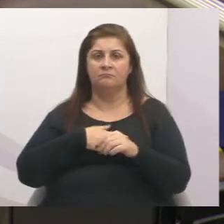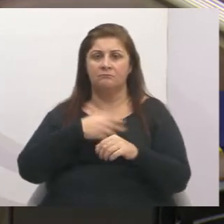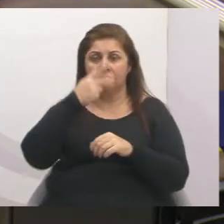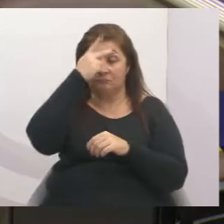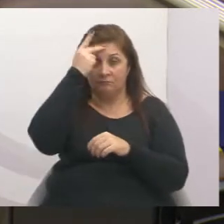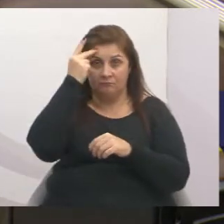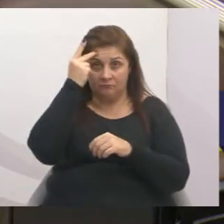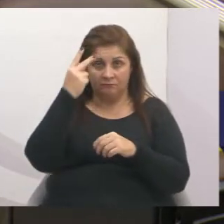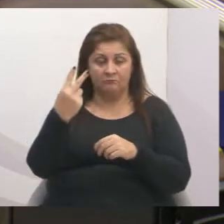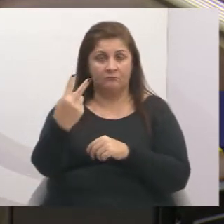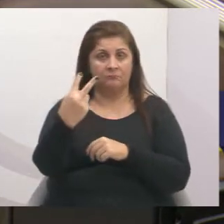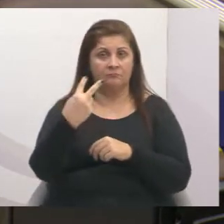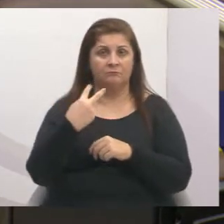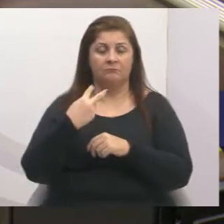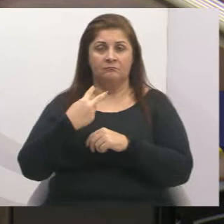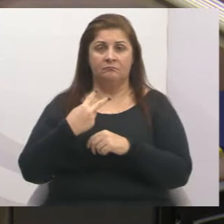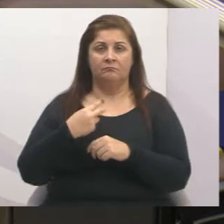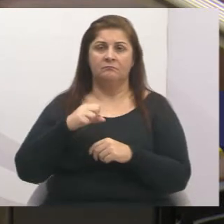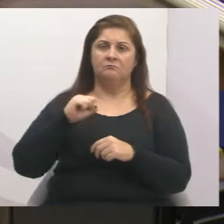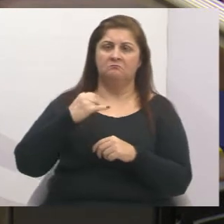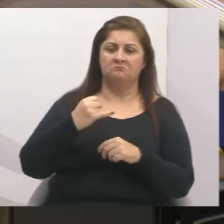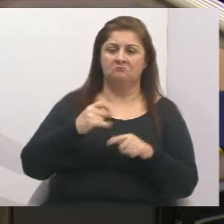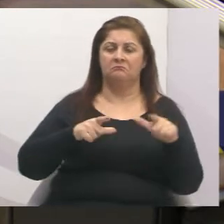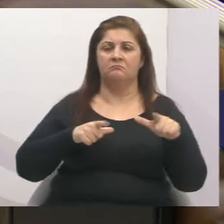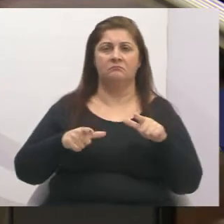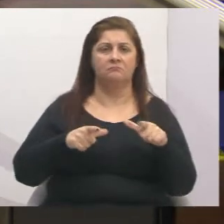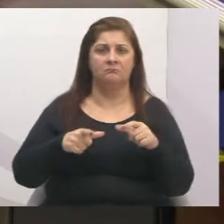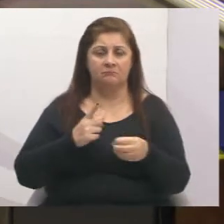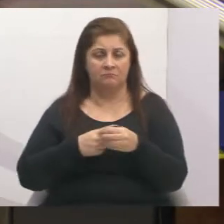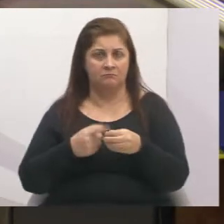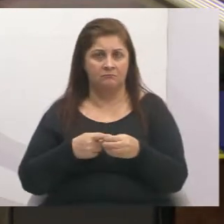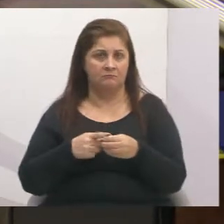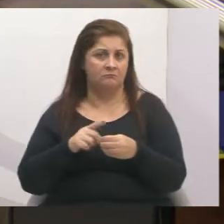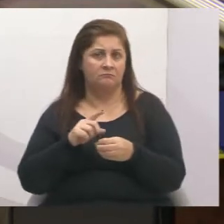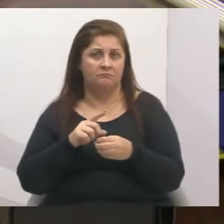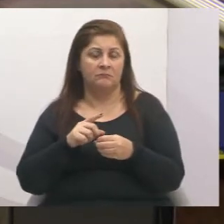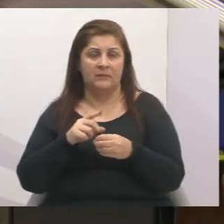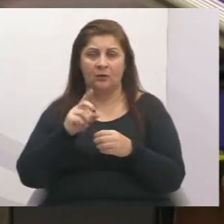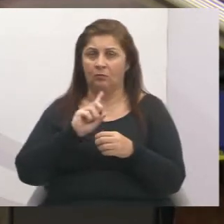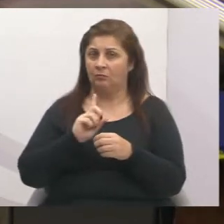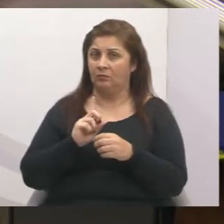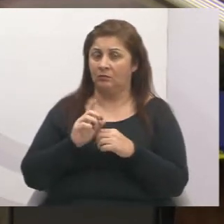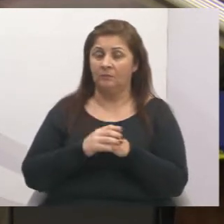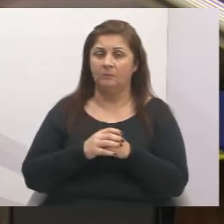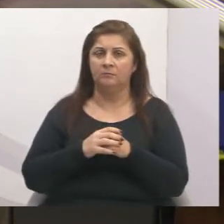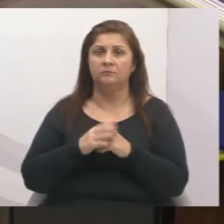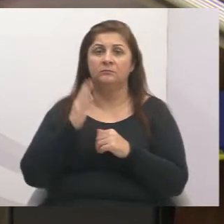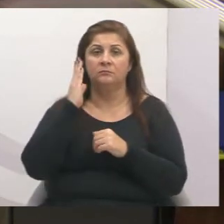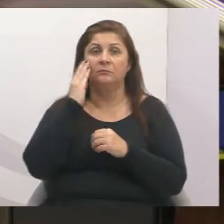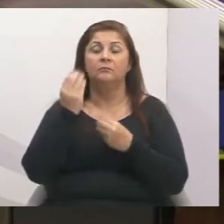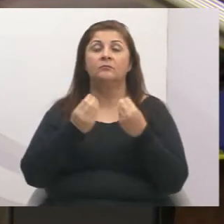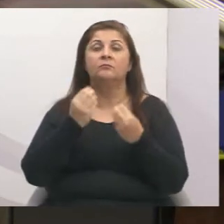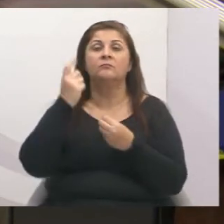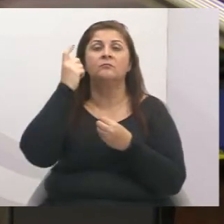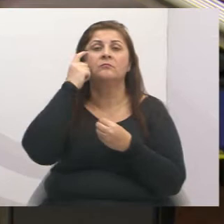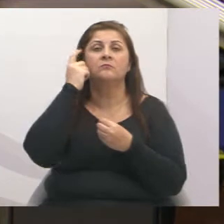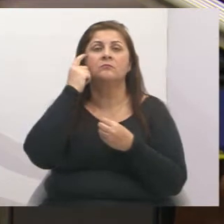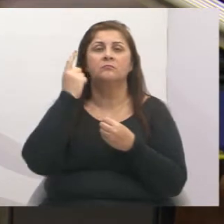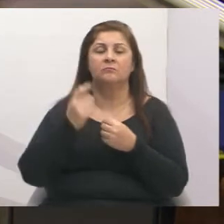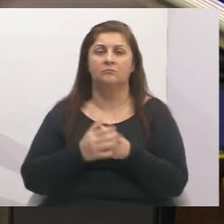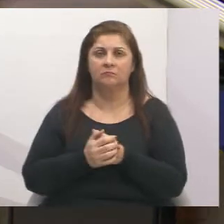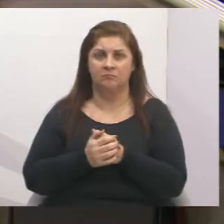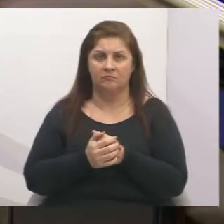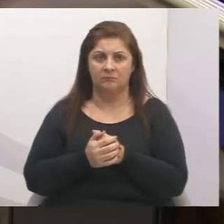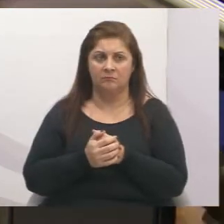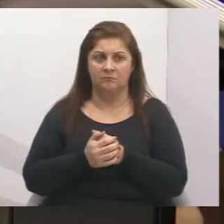assistindo, independente de serem servidores ou não, soubesse como pensa uma entidade que